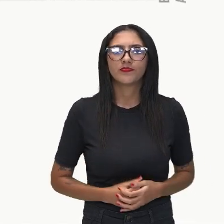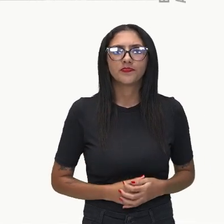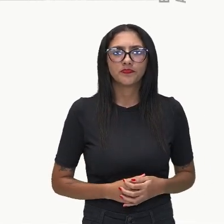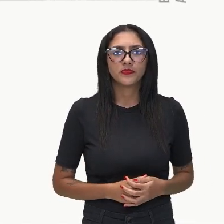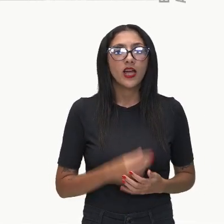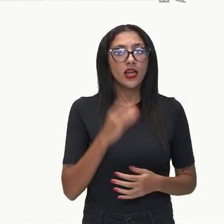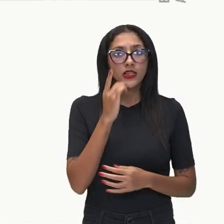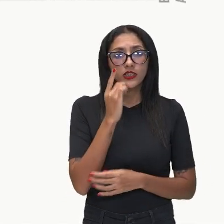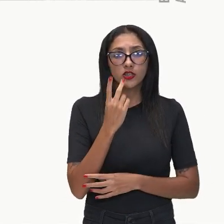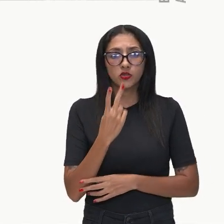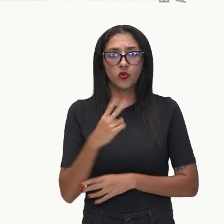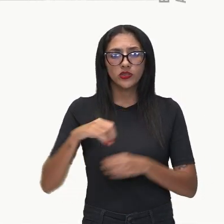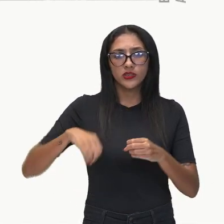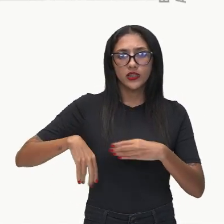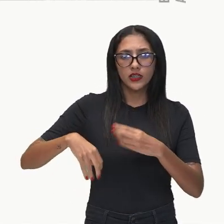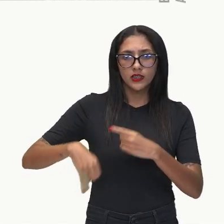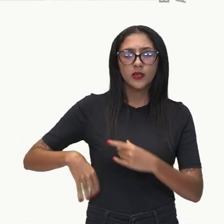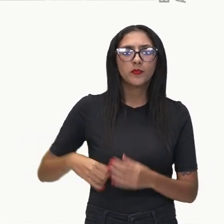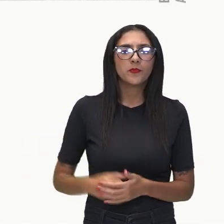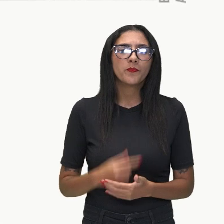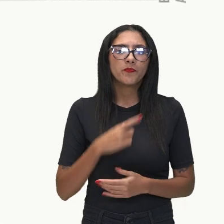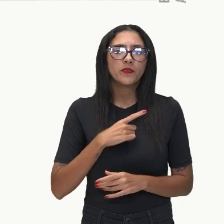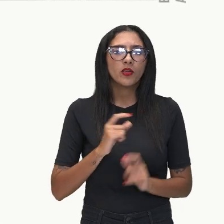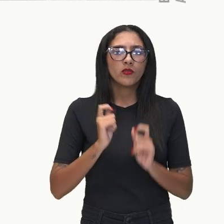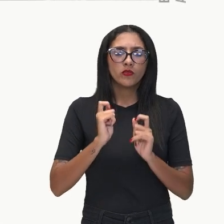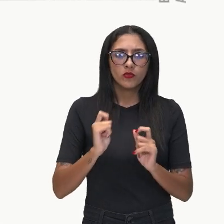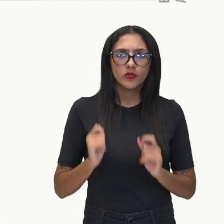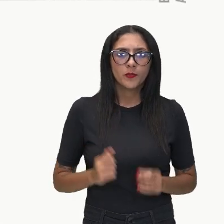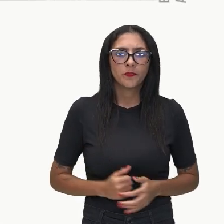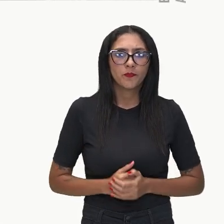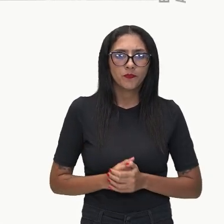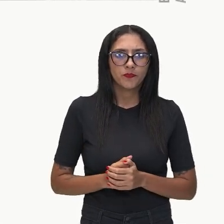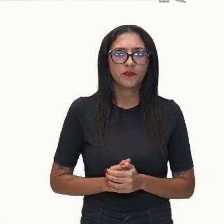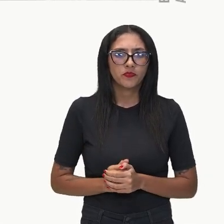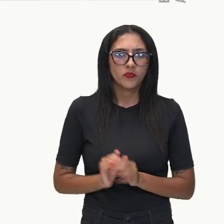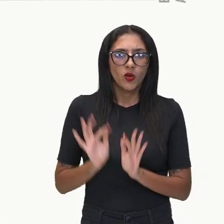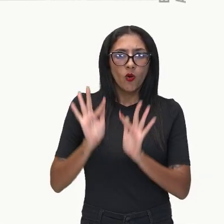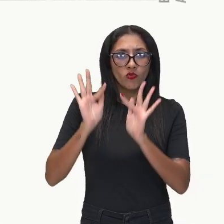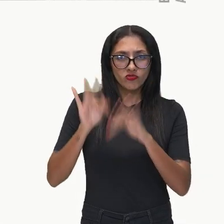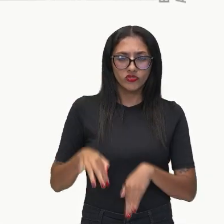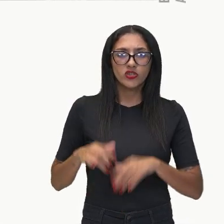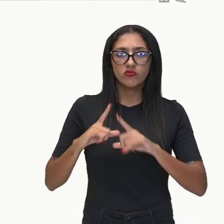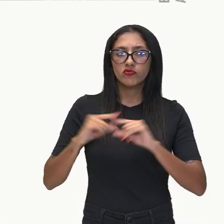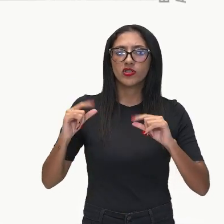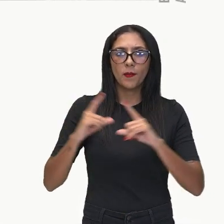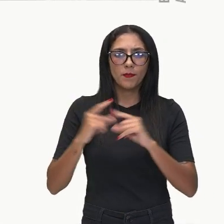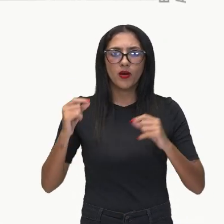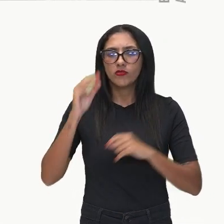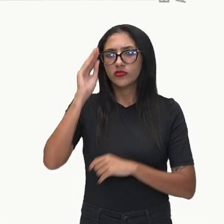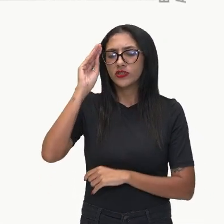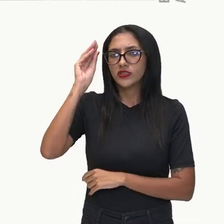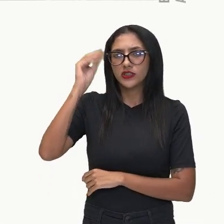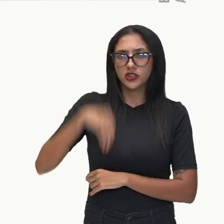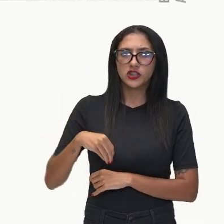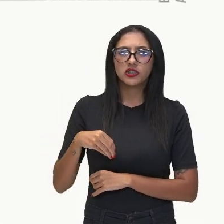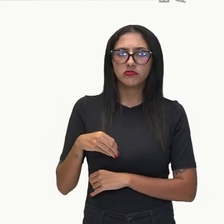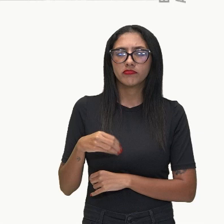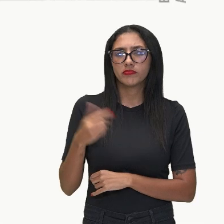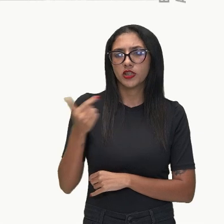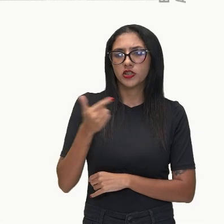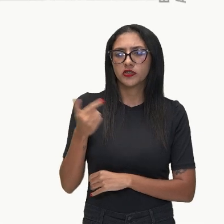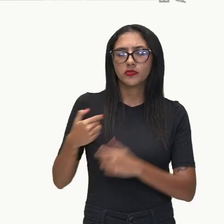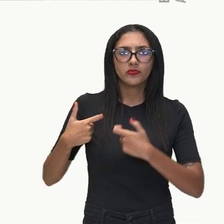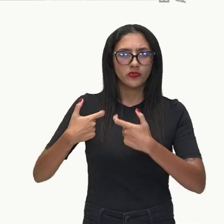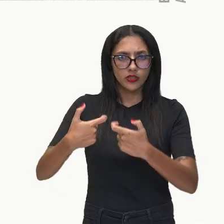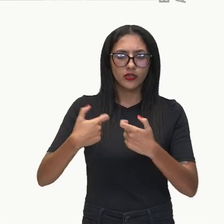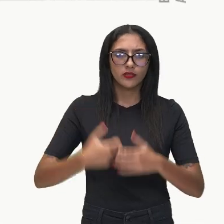então, de 45, nós tivemos a cerimônia oficial de rendição do Japão, marcando o final da Segunda Guerra